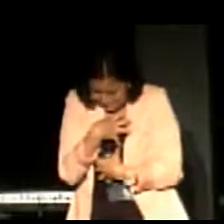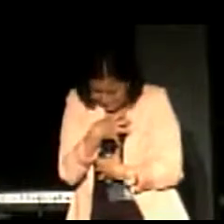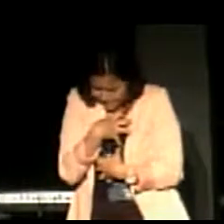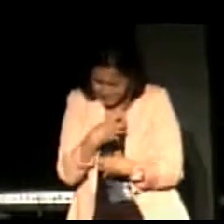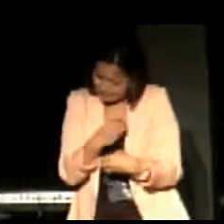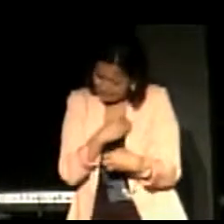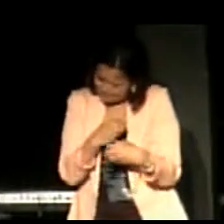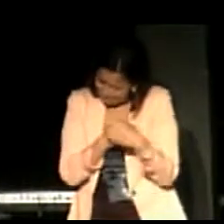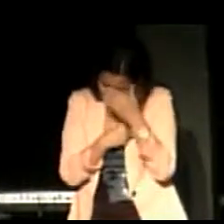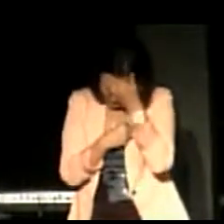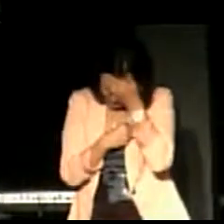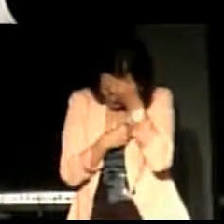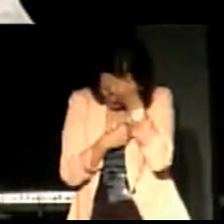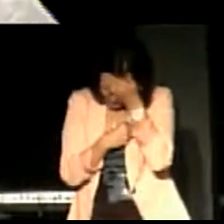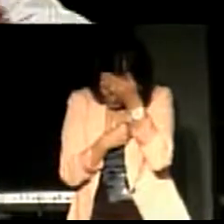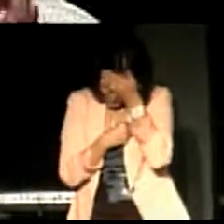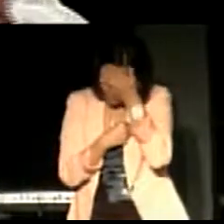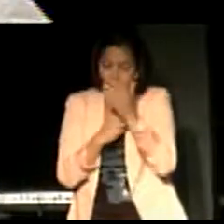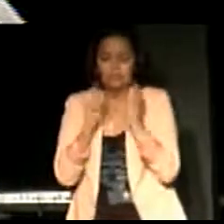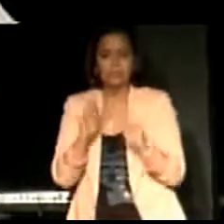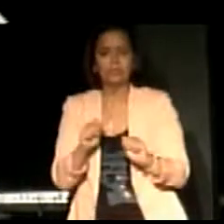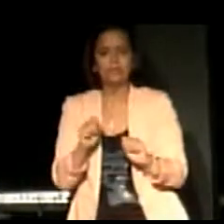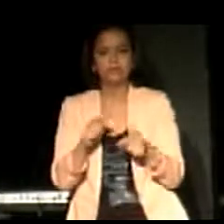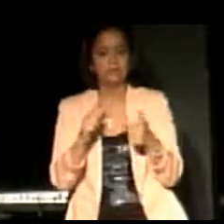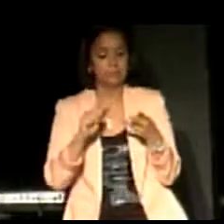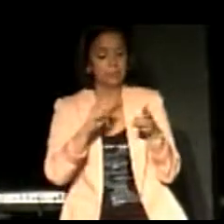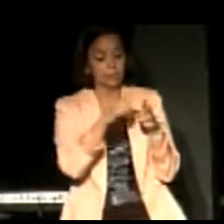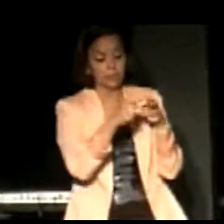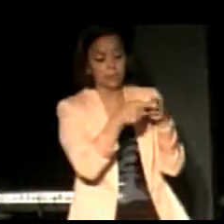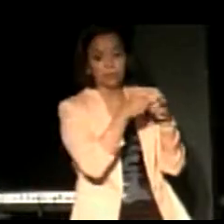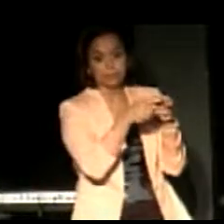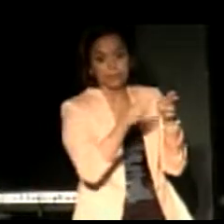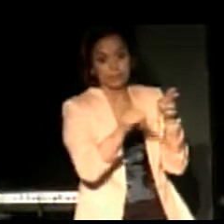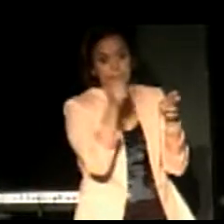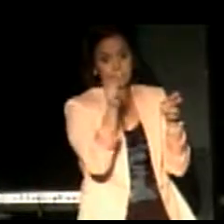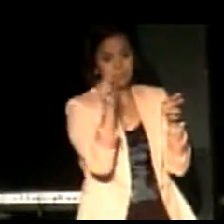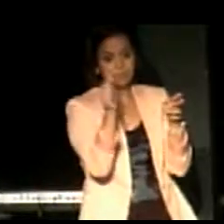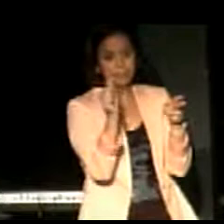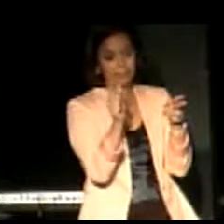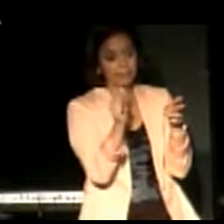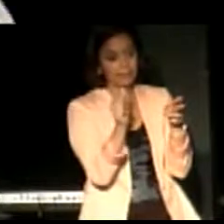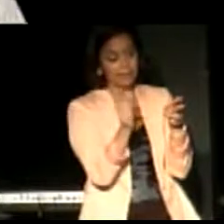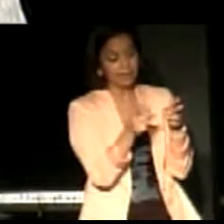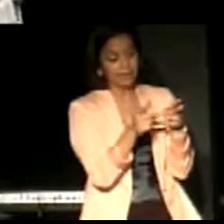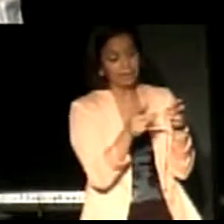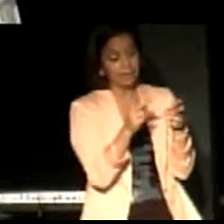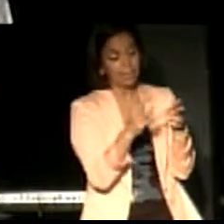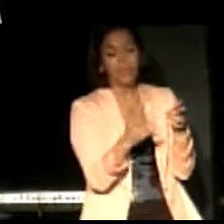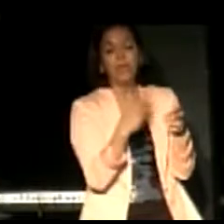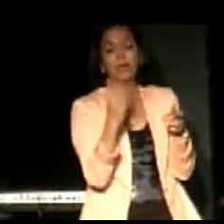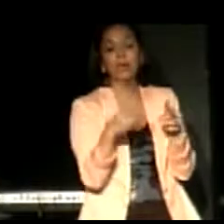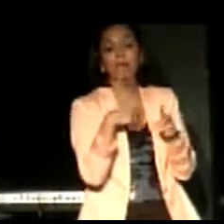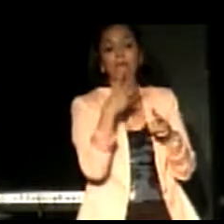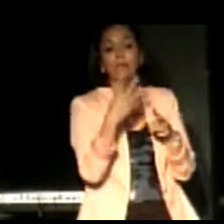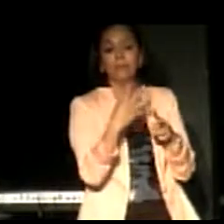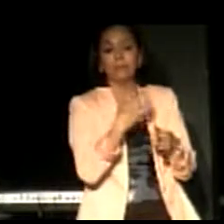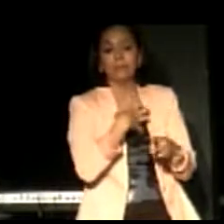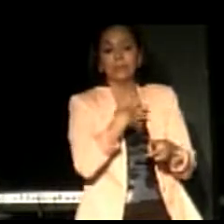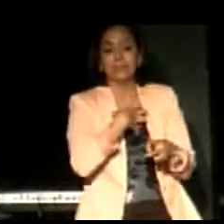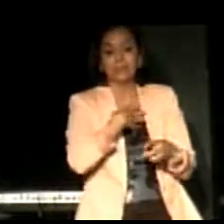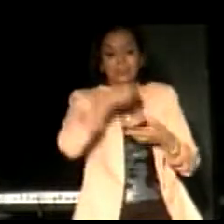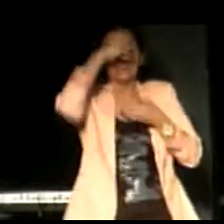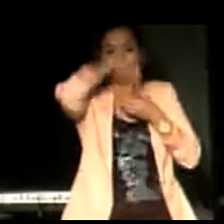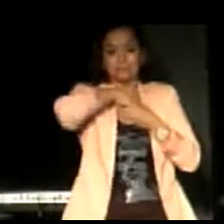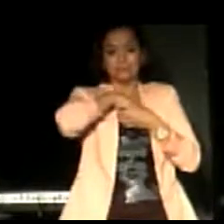nós estamos. E é claro que essas duas primeiras estão muito mais envolvendo aspectos